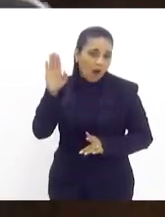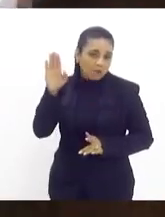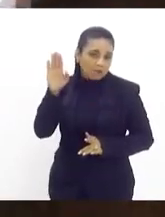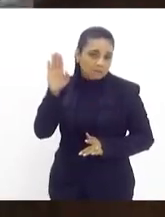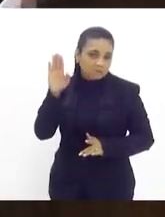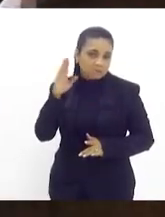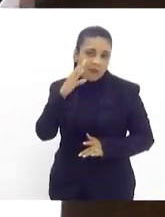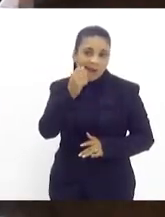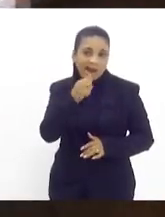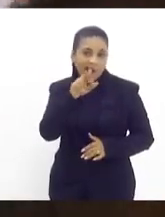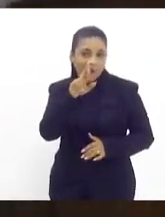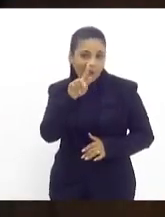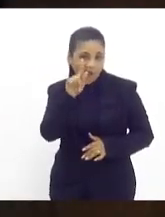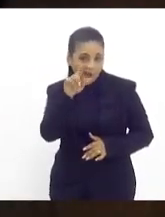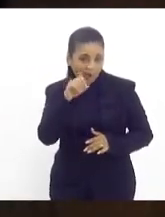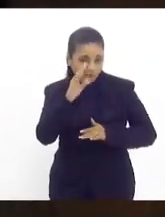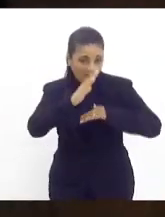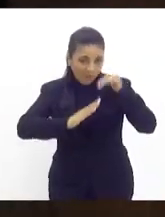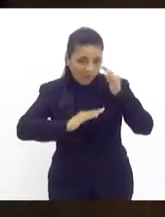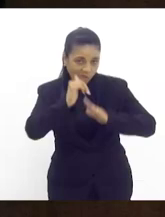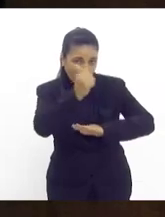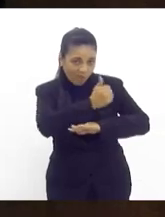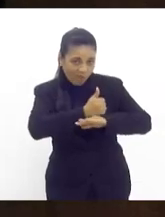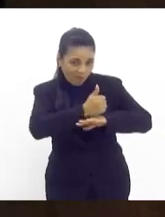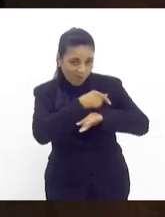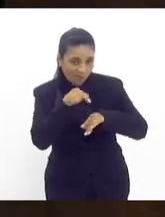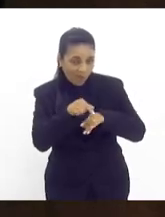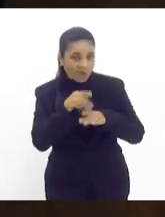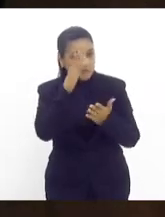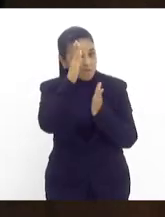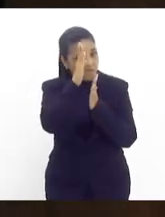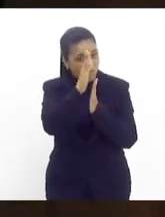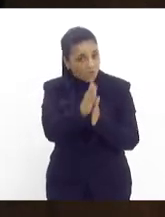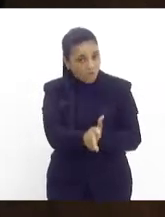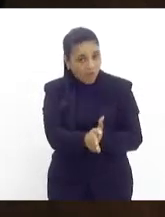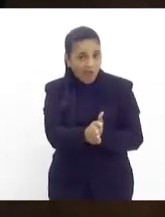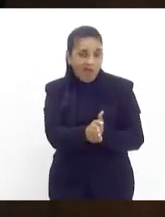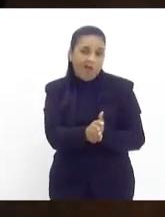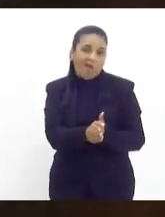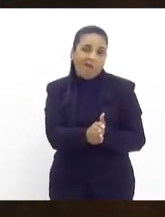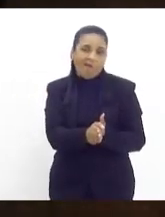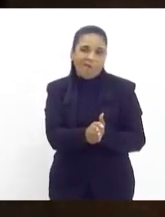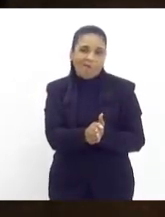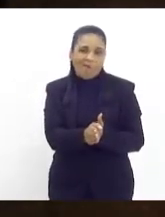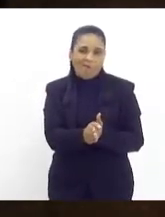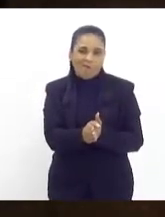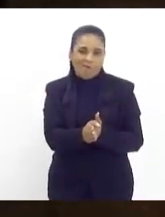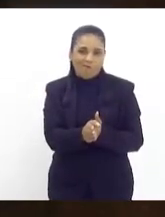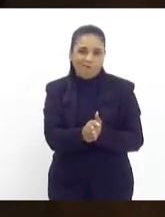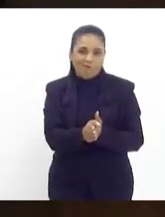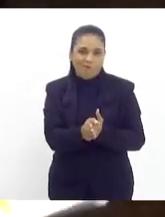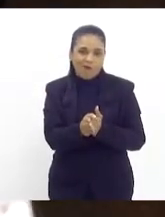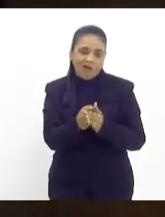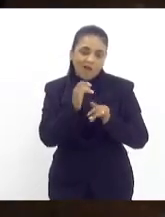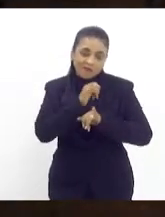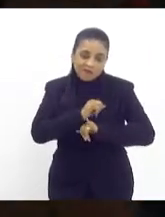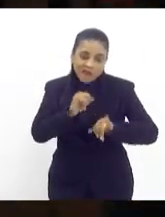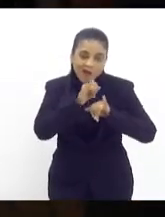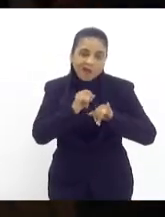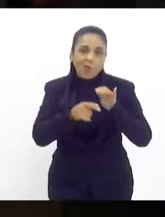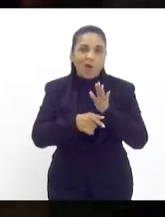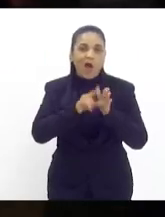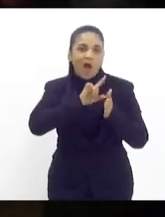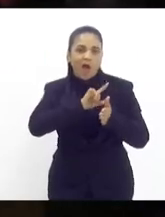cargo, à função, vai ser fiel ao que ele declarou na